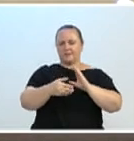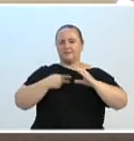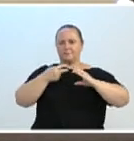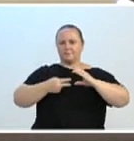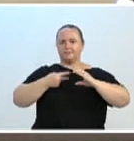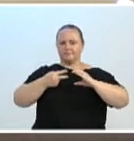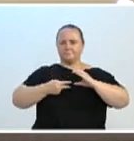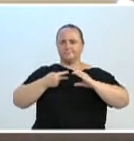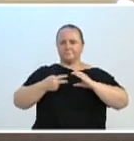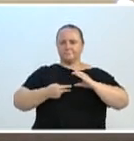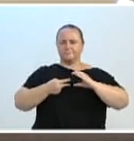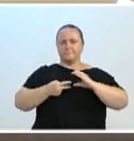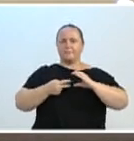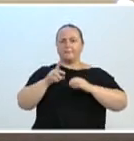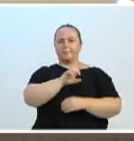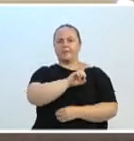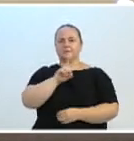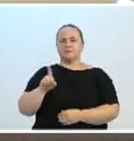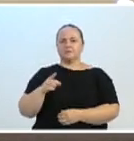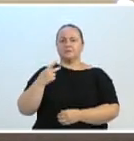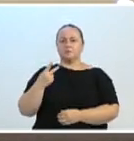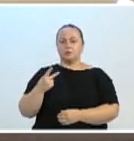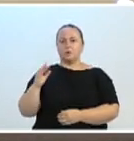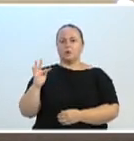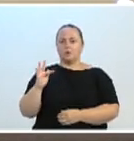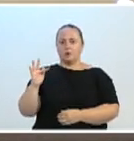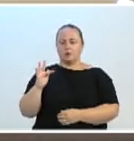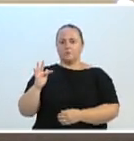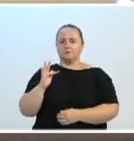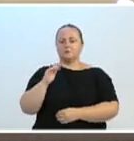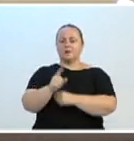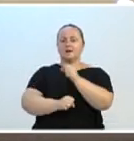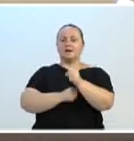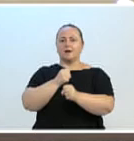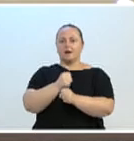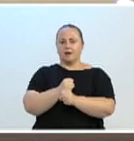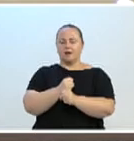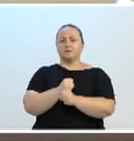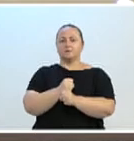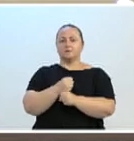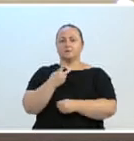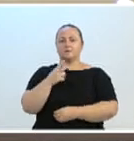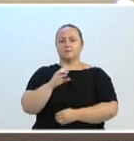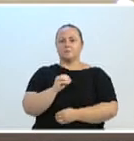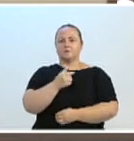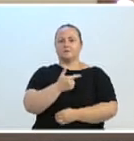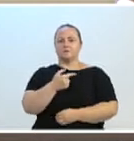2021-2024, a realizar-se no dia 2 de fevereiro de 2021, terça-feira, às 15 horas.